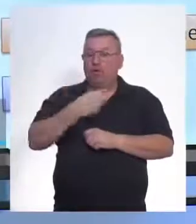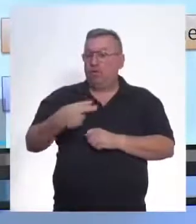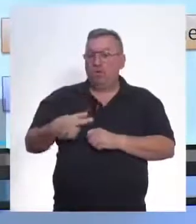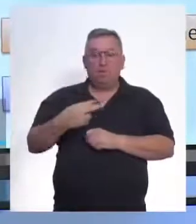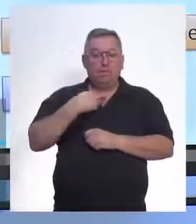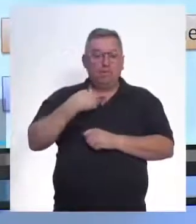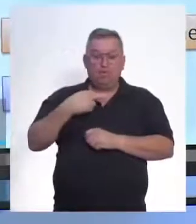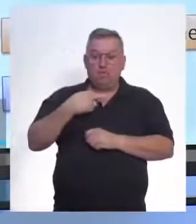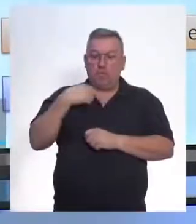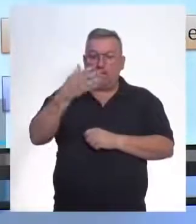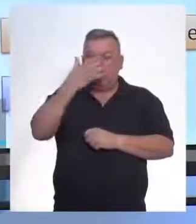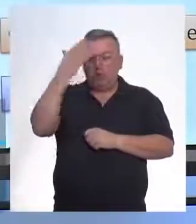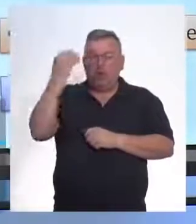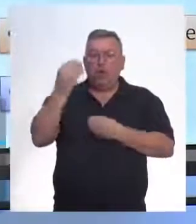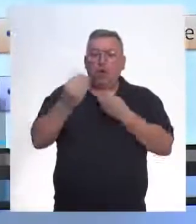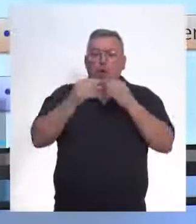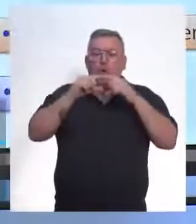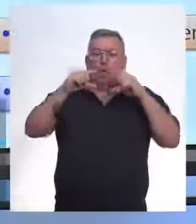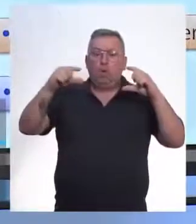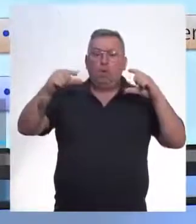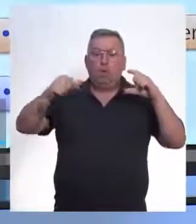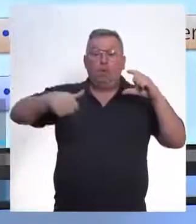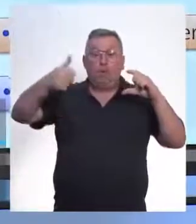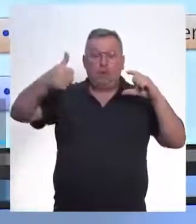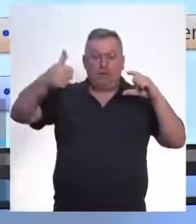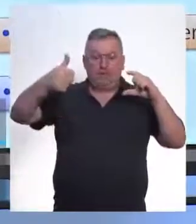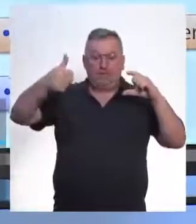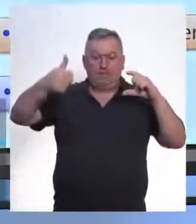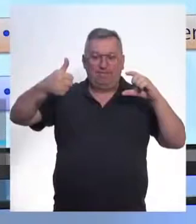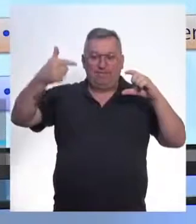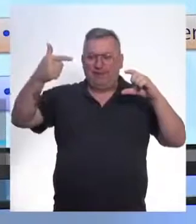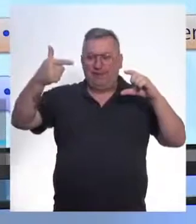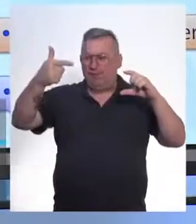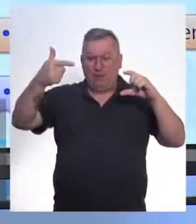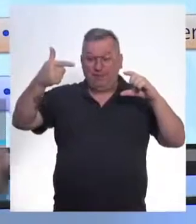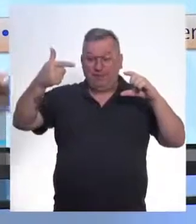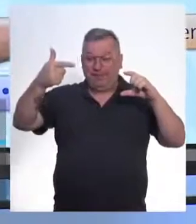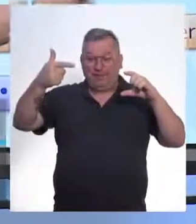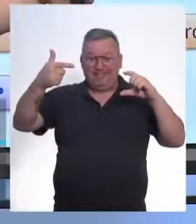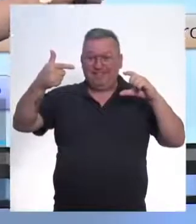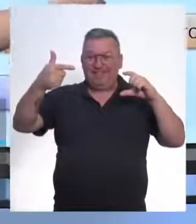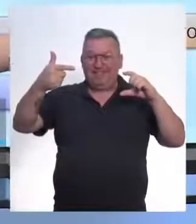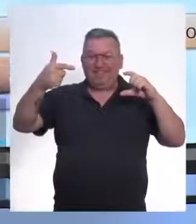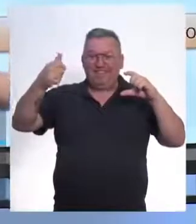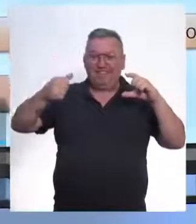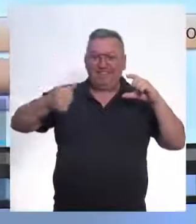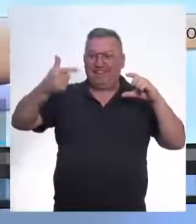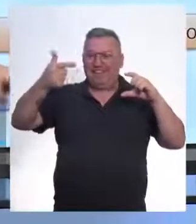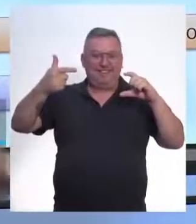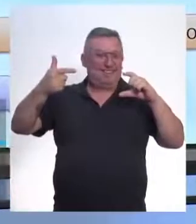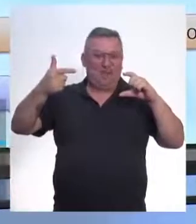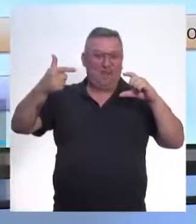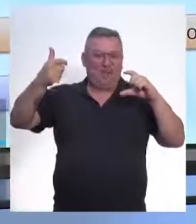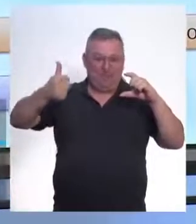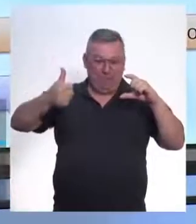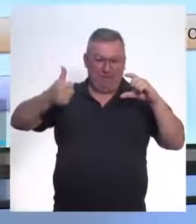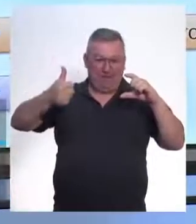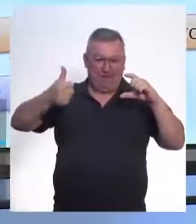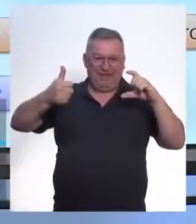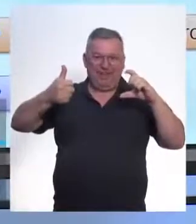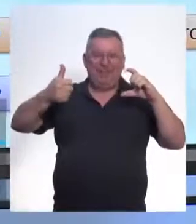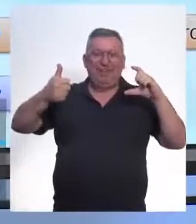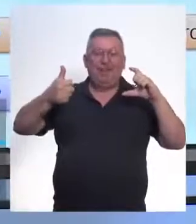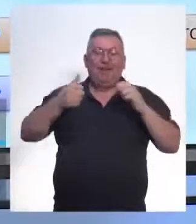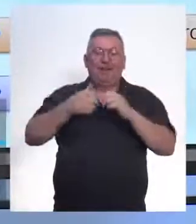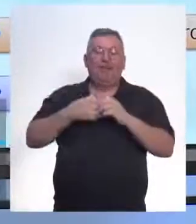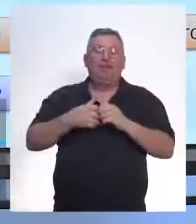esquecer. Como que uma equação do primeiro grau, do segundo grau, já estou adiantando para o processo. A